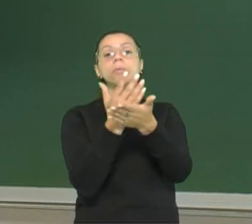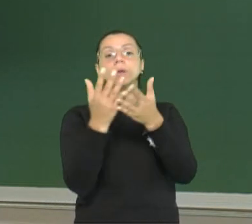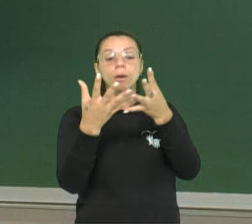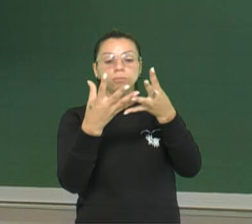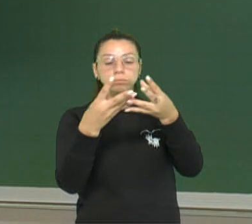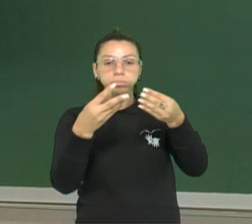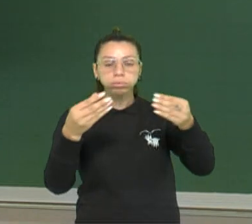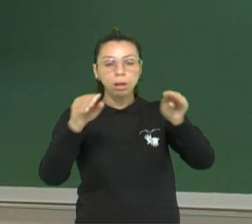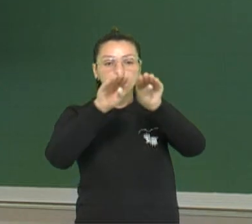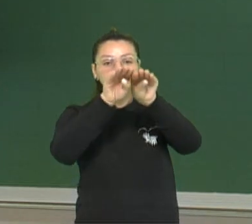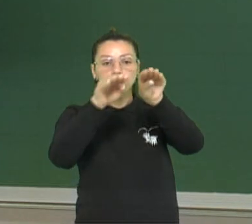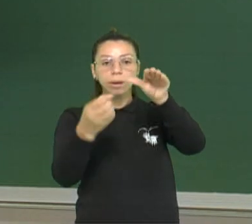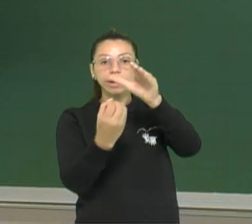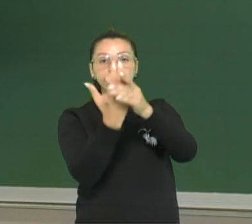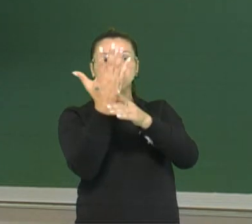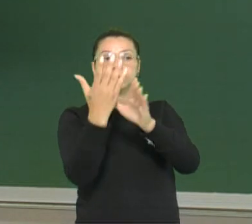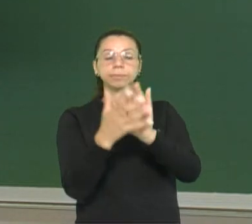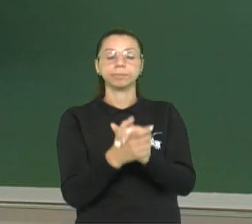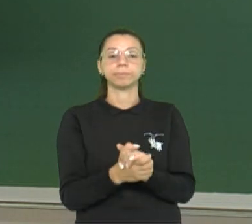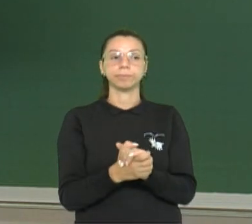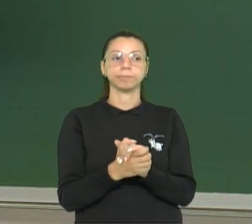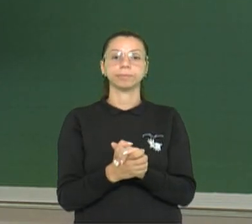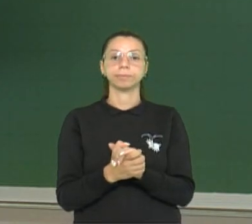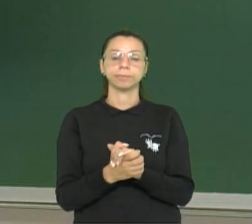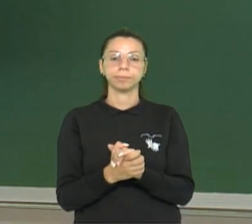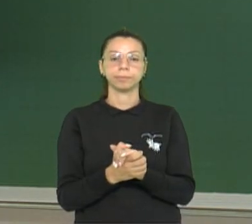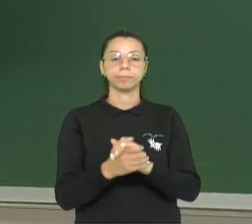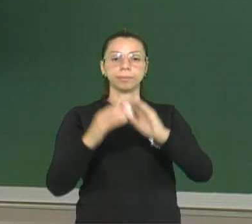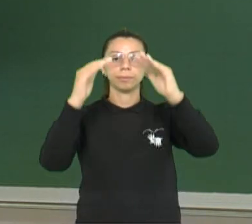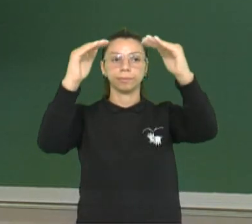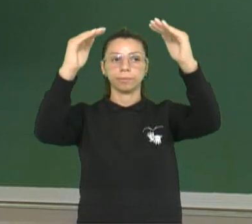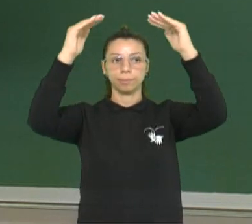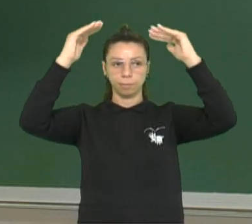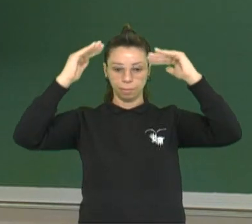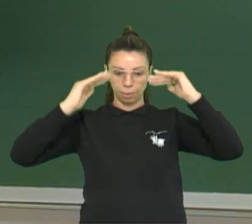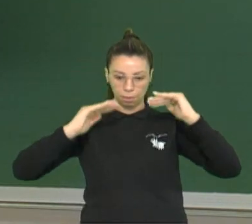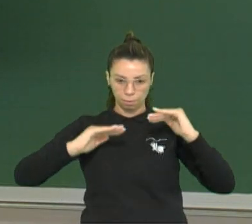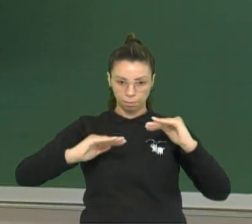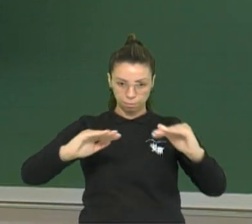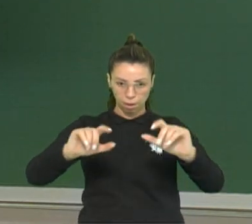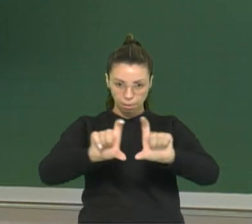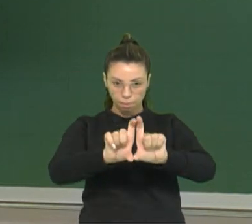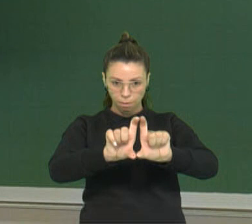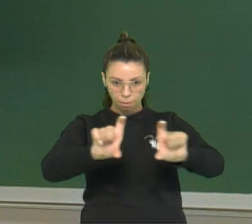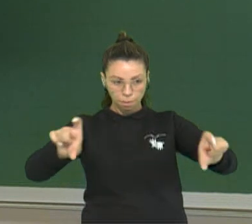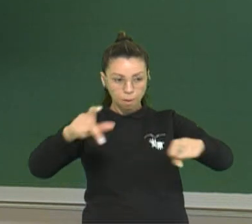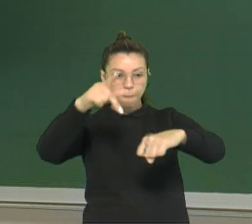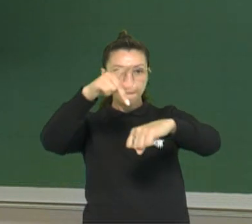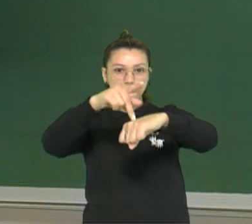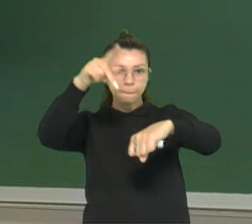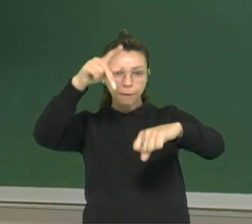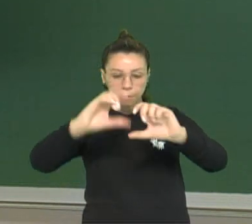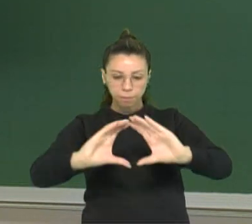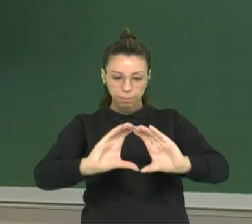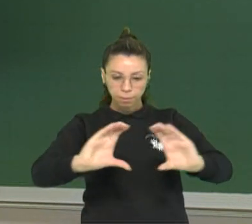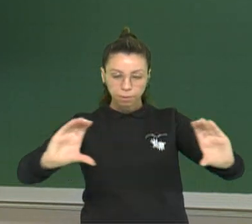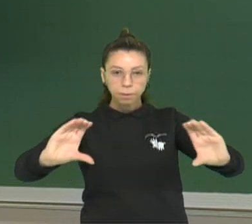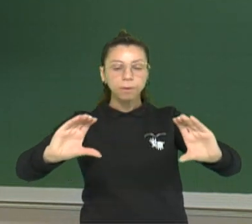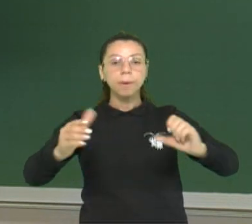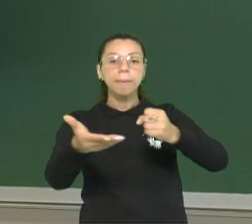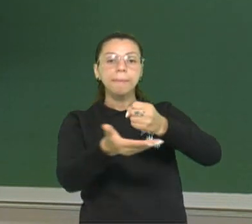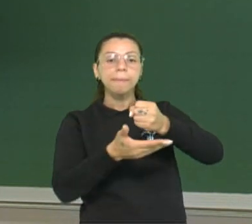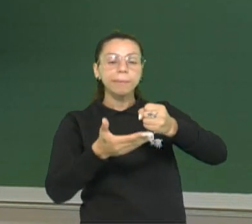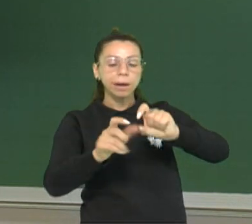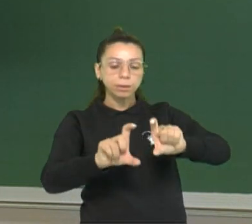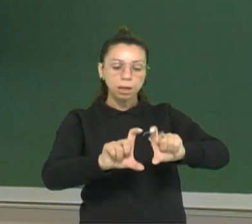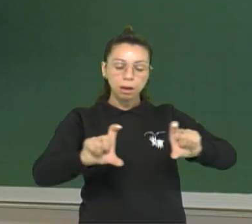horizonte superior. Em contrapartida, nós temos a rocha base, que, ao longo de milhares e milhares de anos,